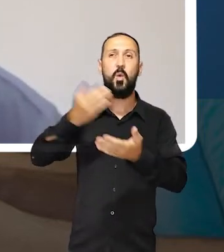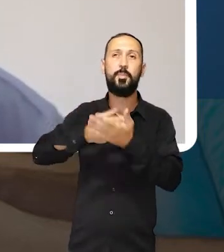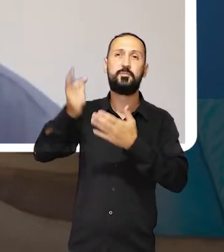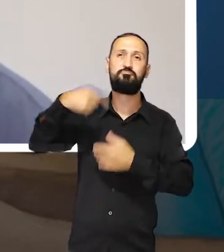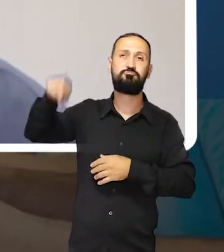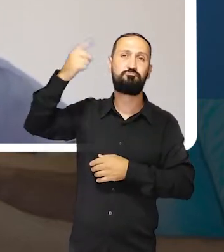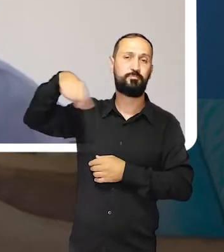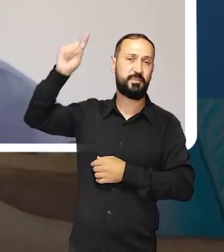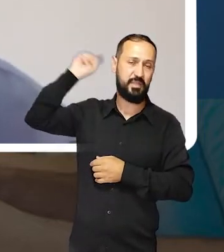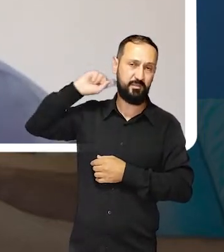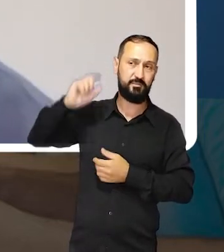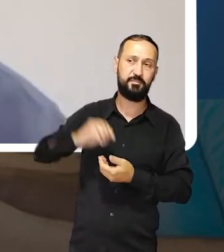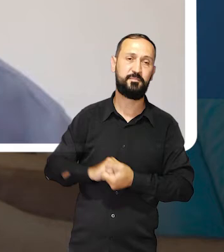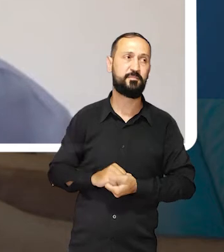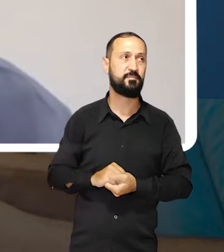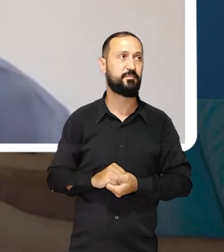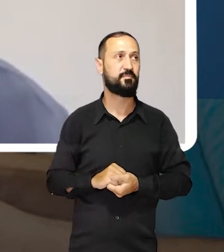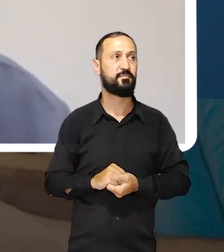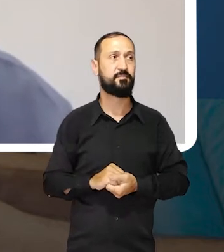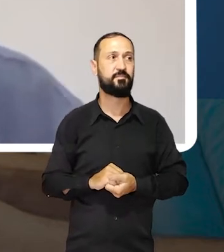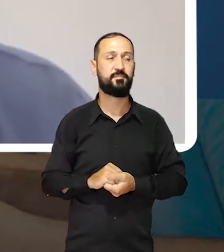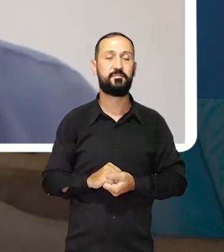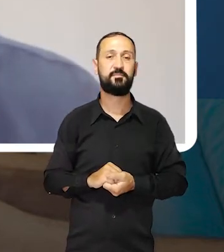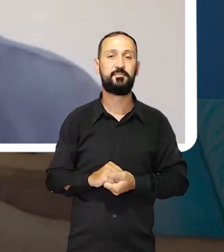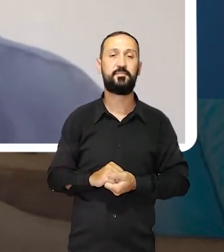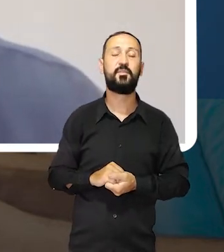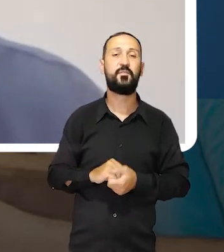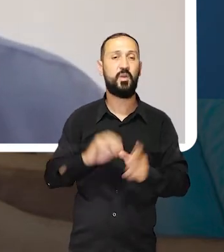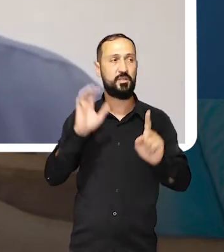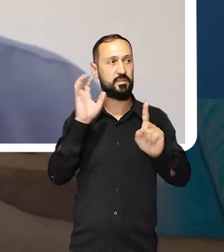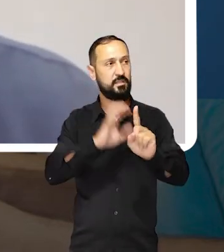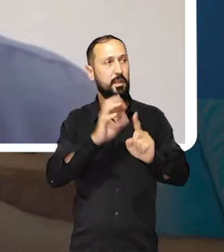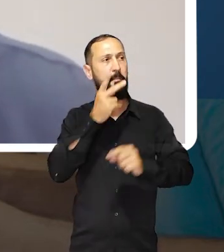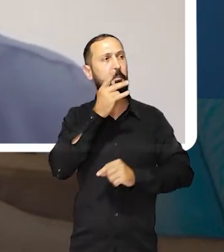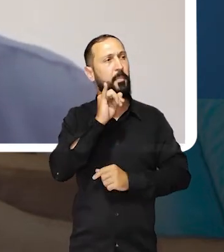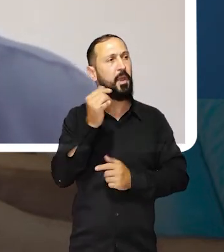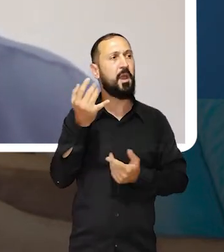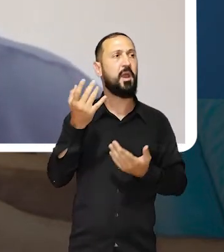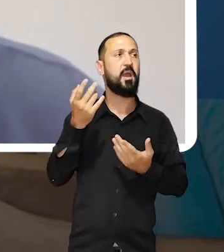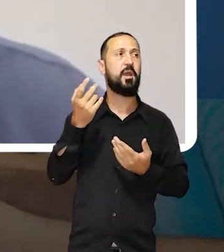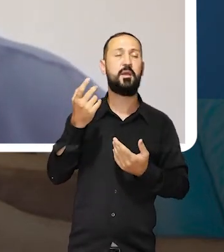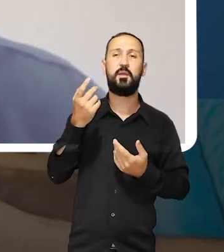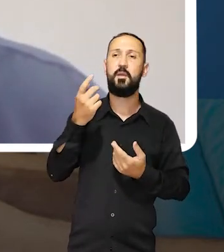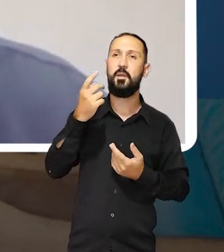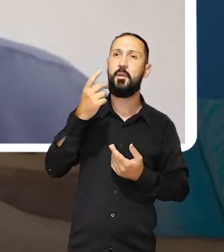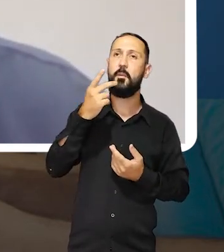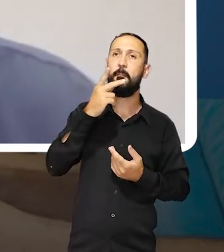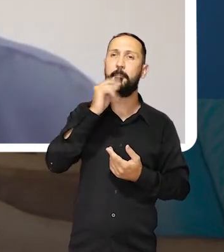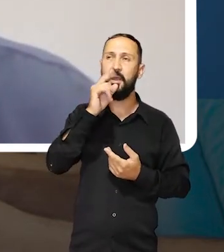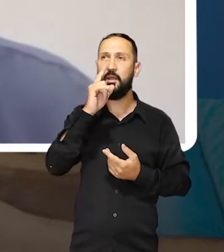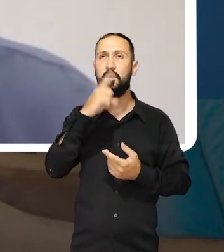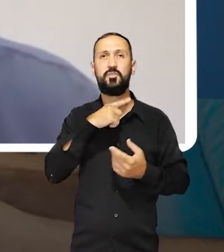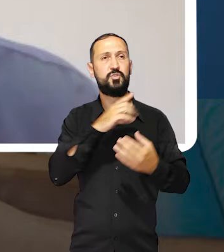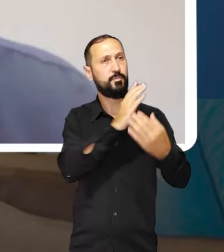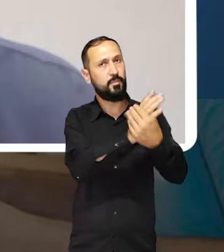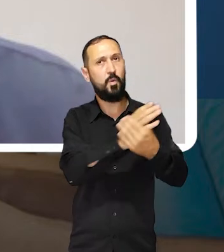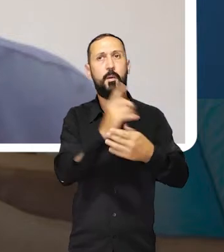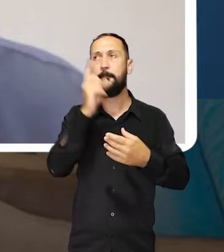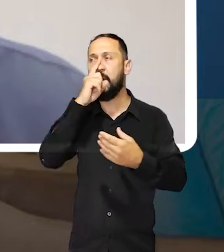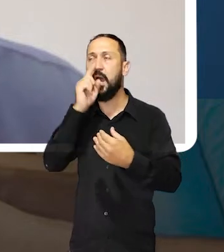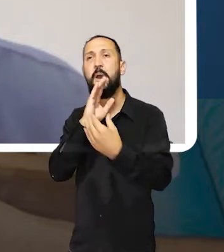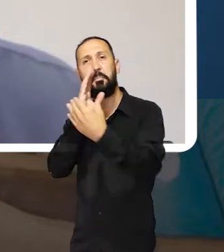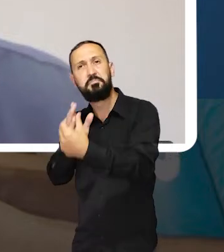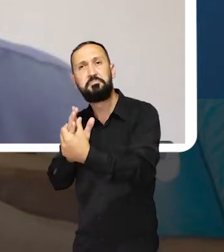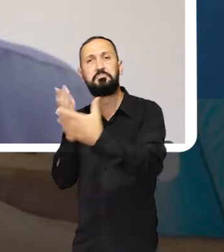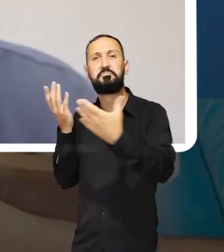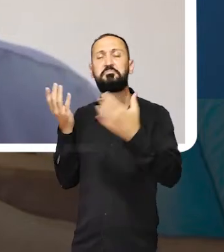leem, leram lá no passado. Eles foram incentivados ou pelos pais, né? Ou o pai tem uma biblioteca, ou a